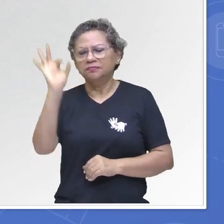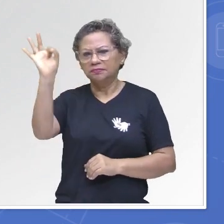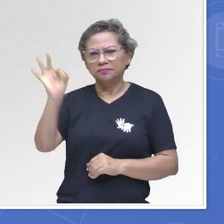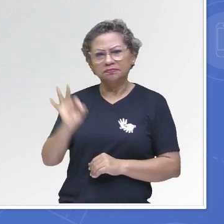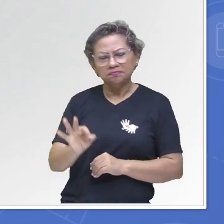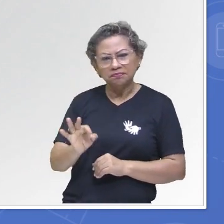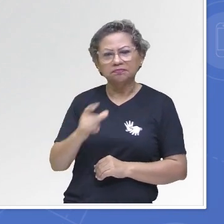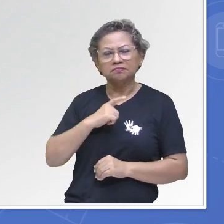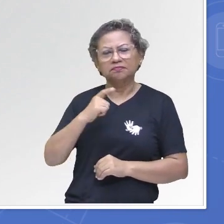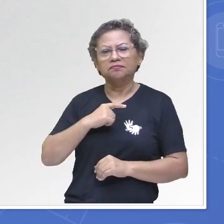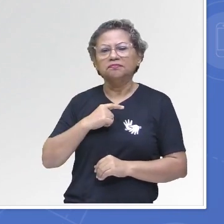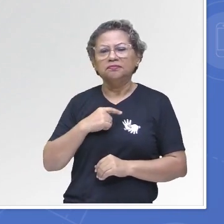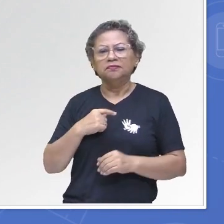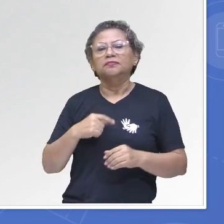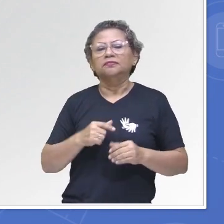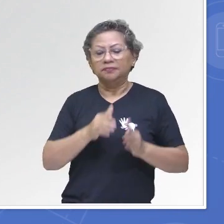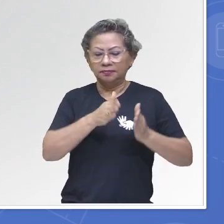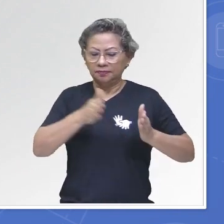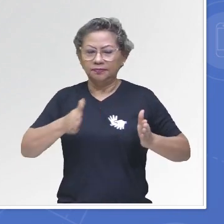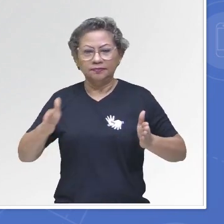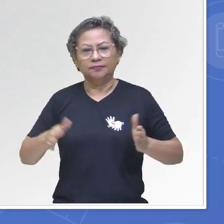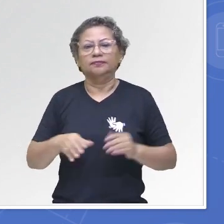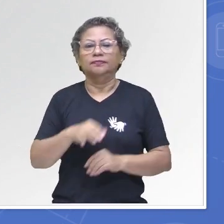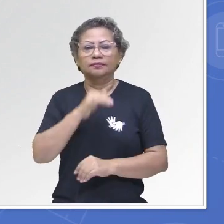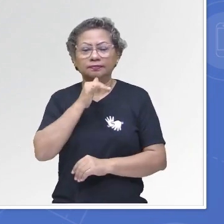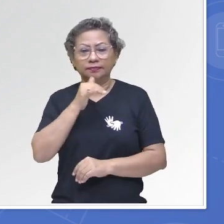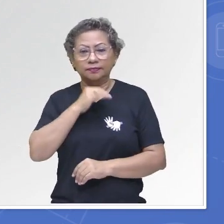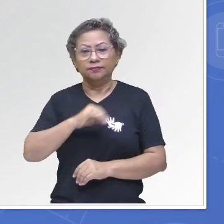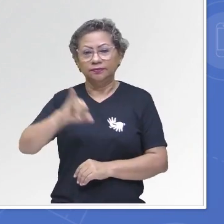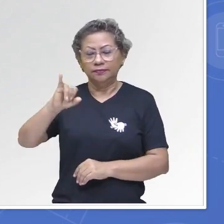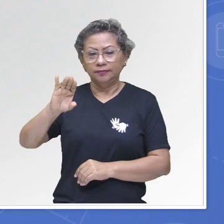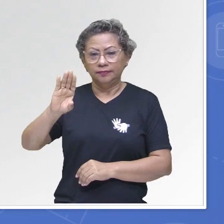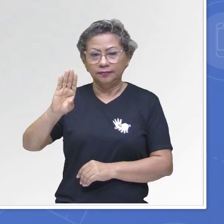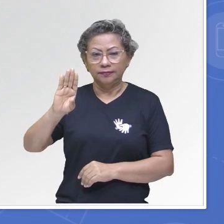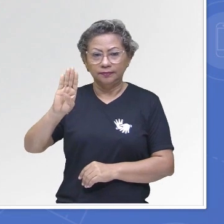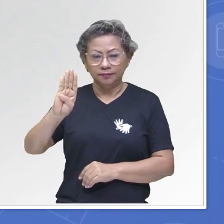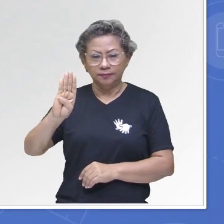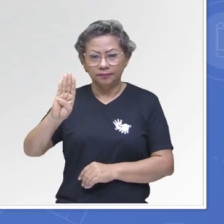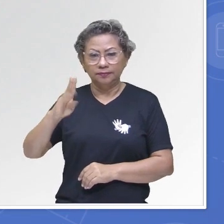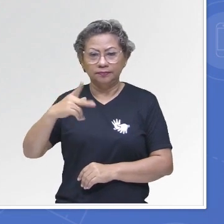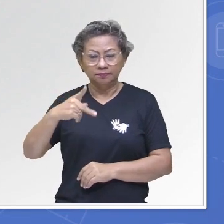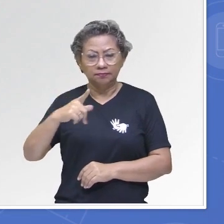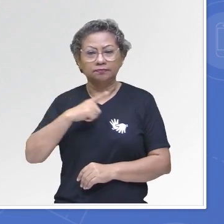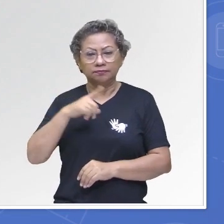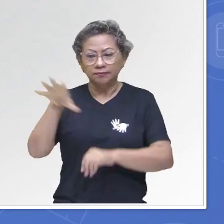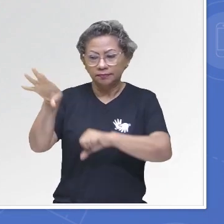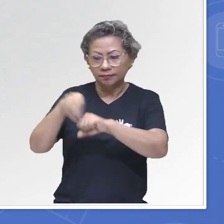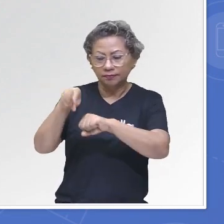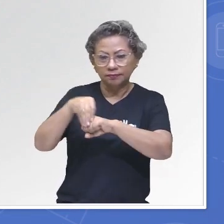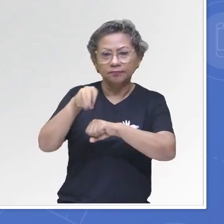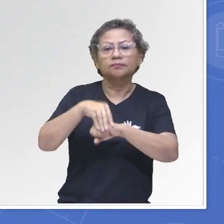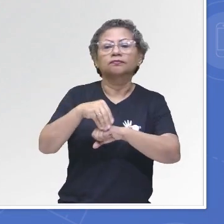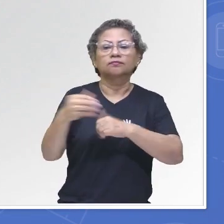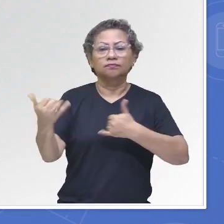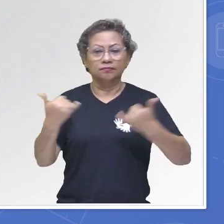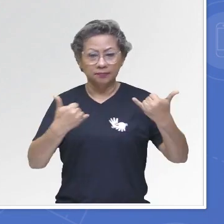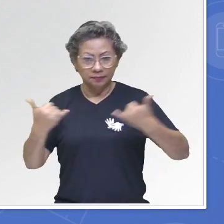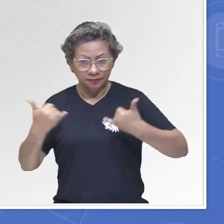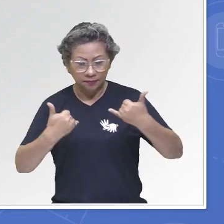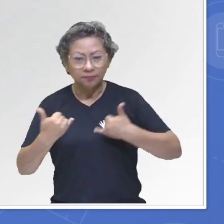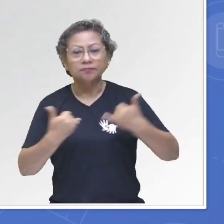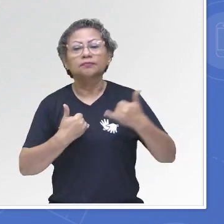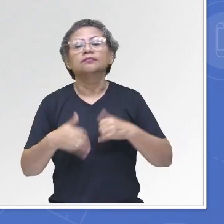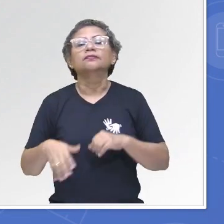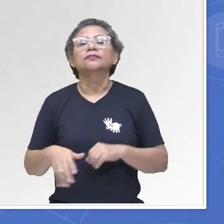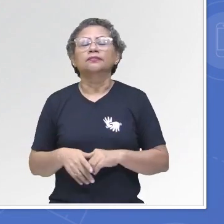empresas, né? O Datafolha, o Ibope, por exemplo, né? Que trabalham justamente coletando as informações